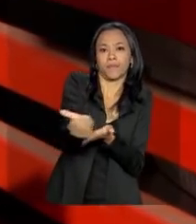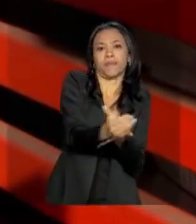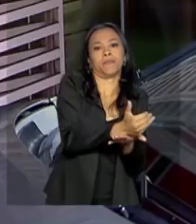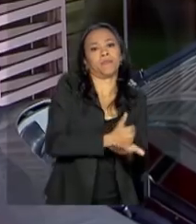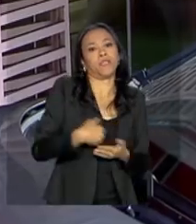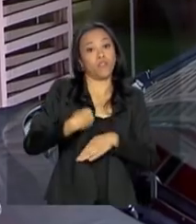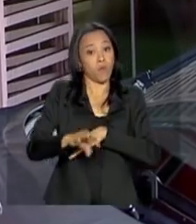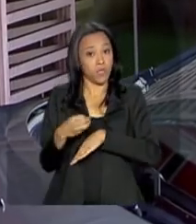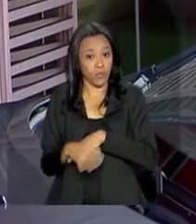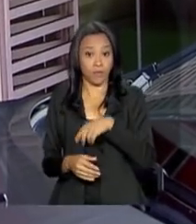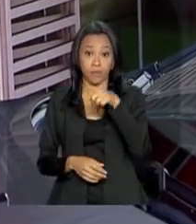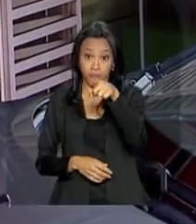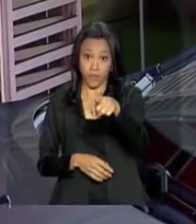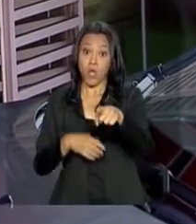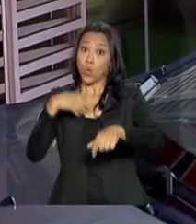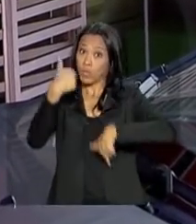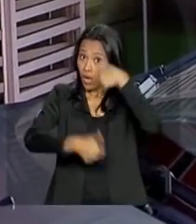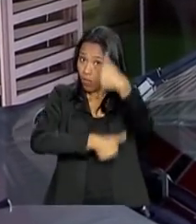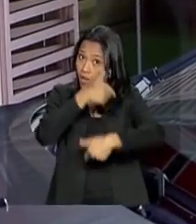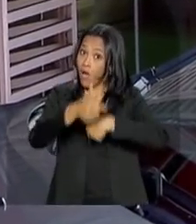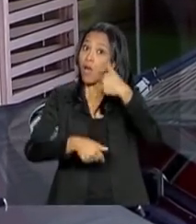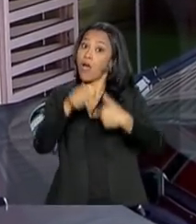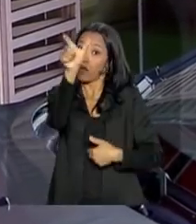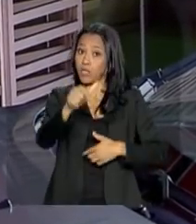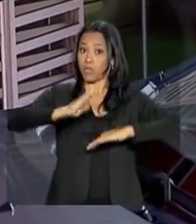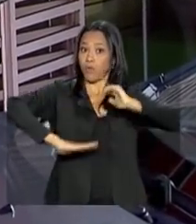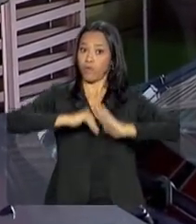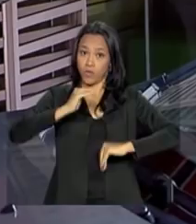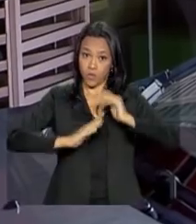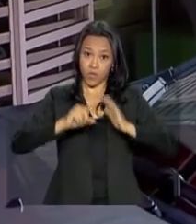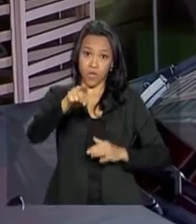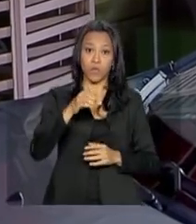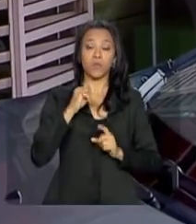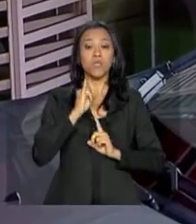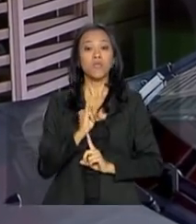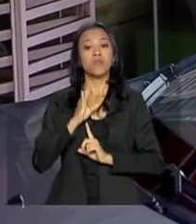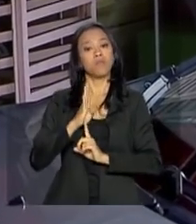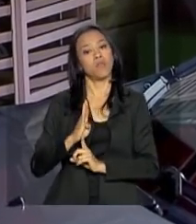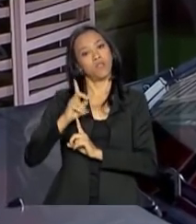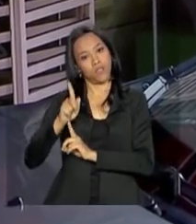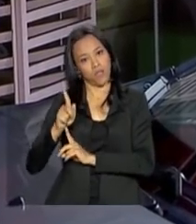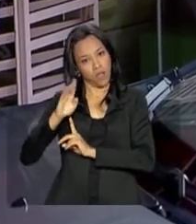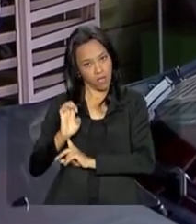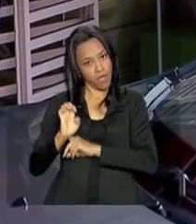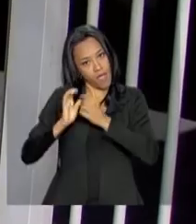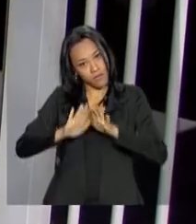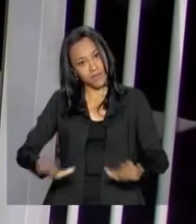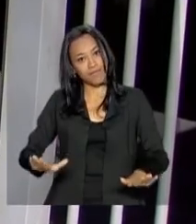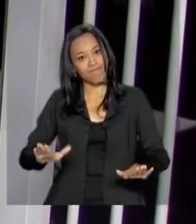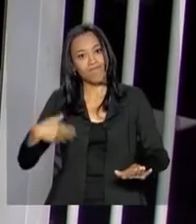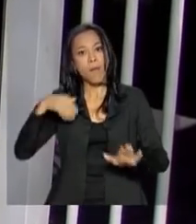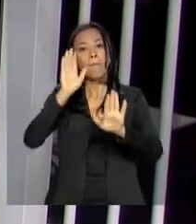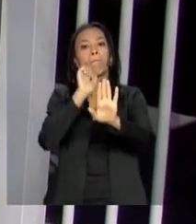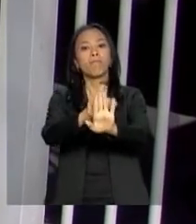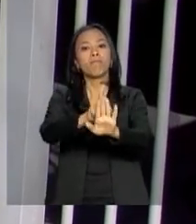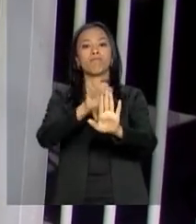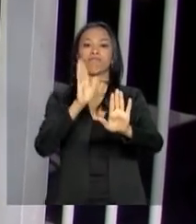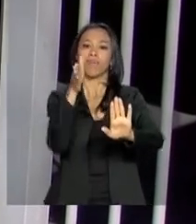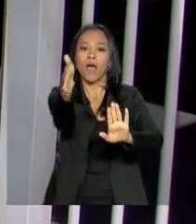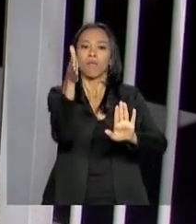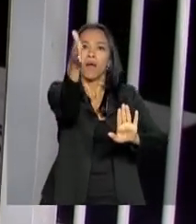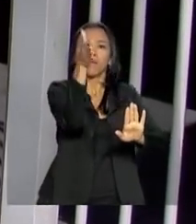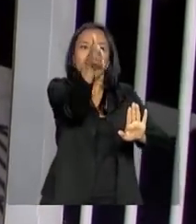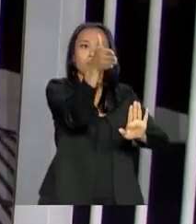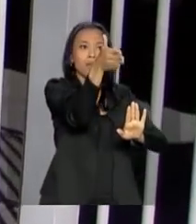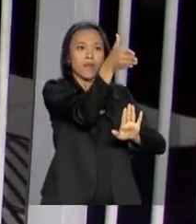2020 o trabalho desses agentes do instituto brasileiro de geografia e estatística o ibge é assim de porta em porta em todo o